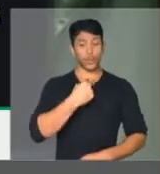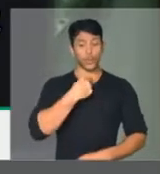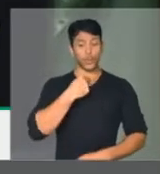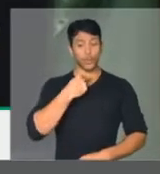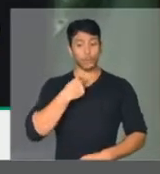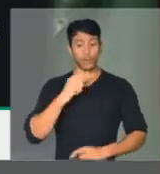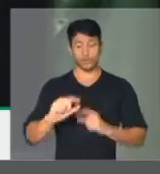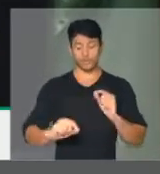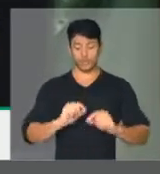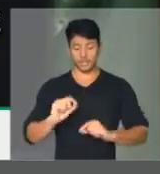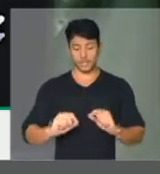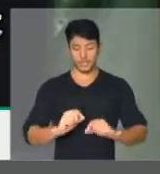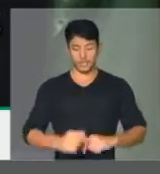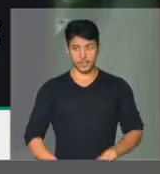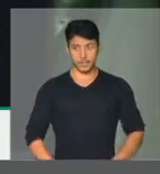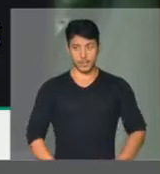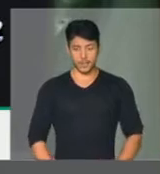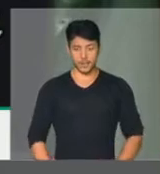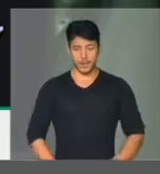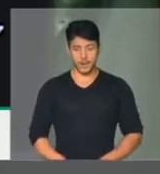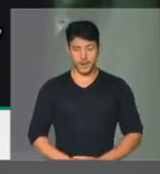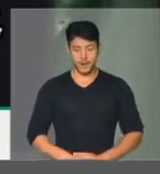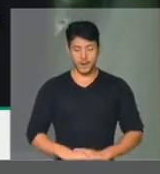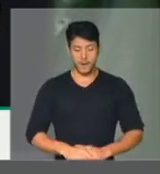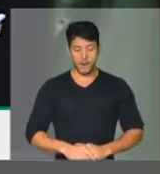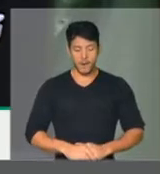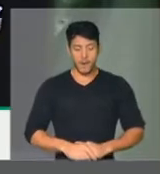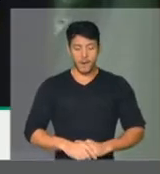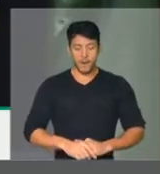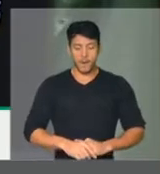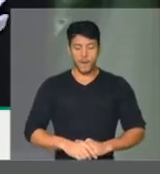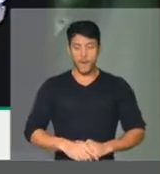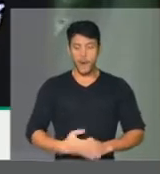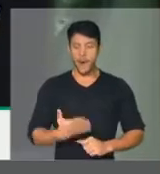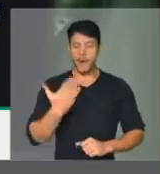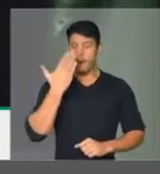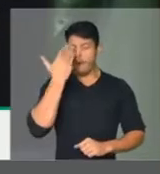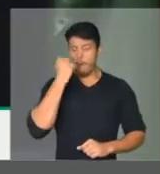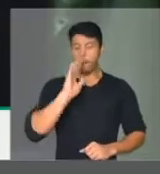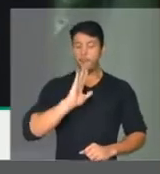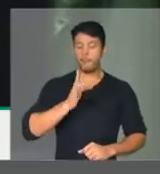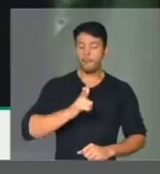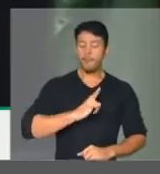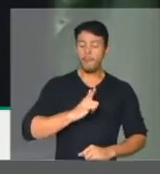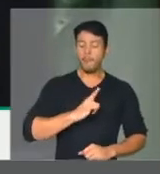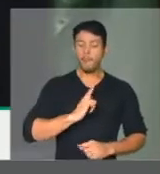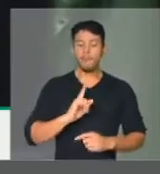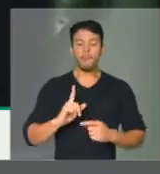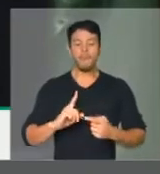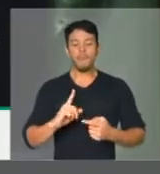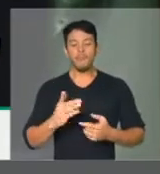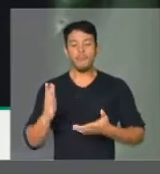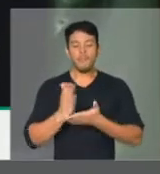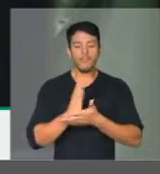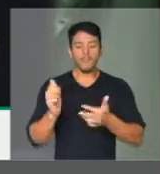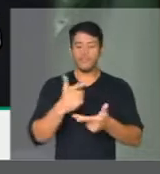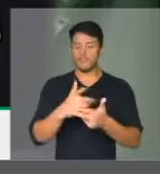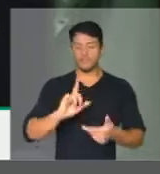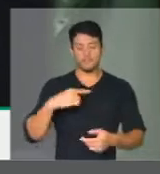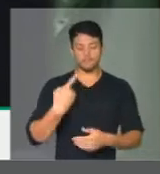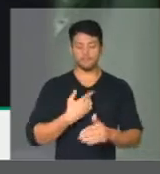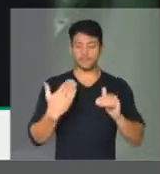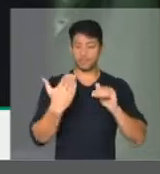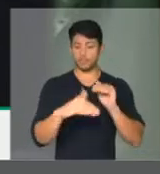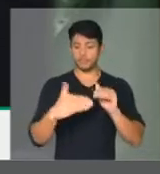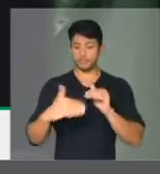não vamos torcer em razão das fortes diferenças político-ideológicas que nos separam do governo